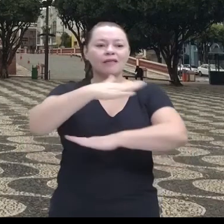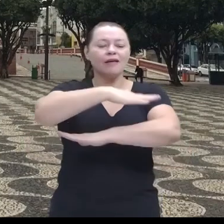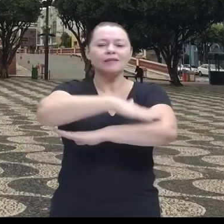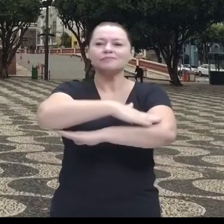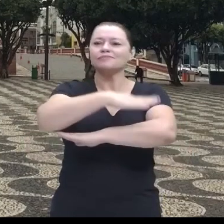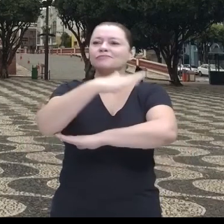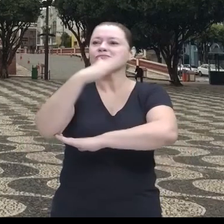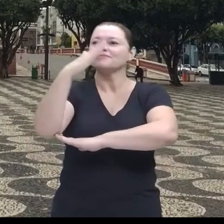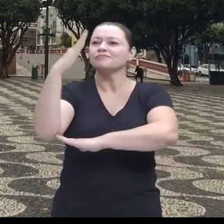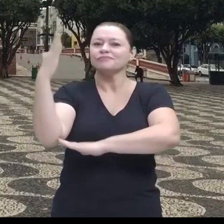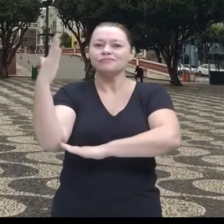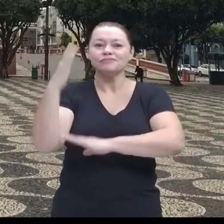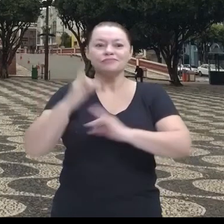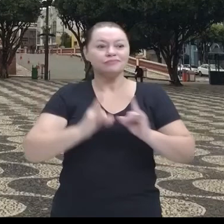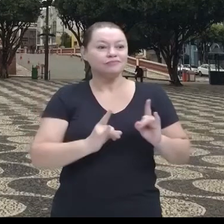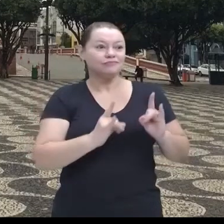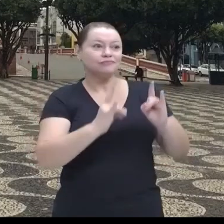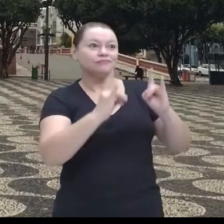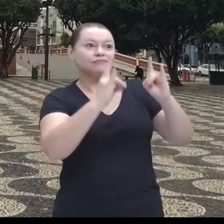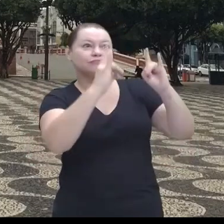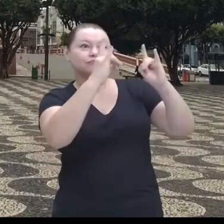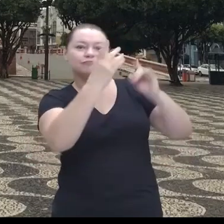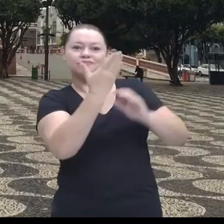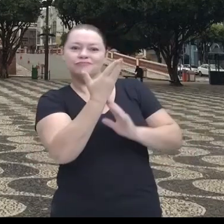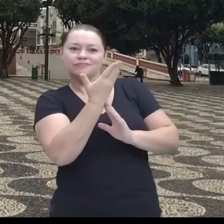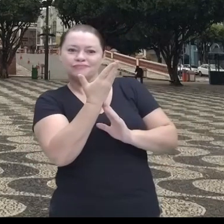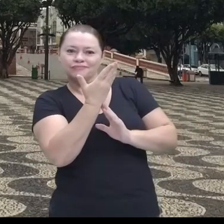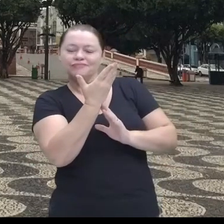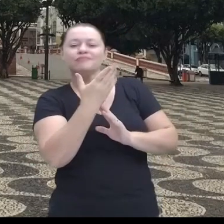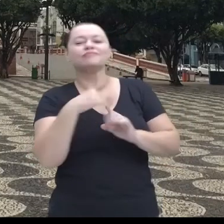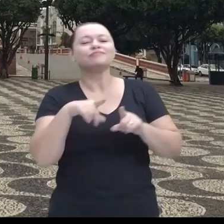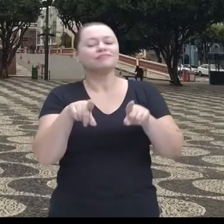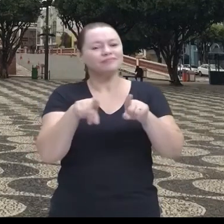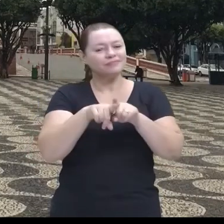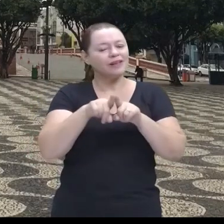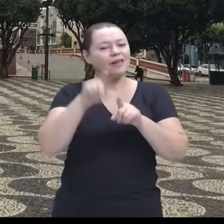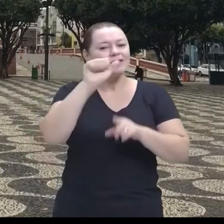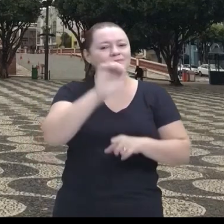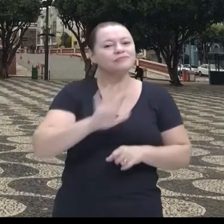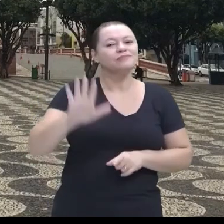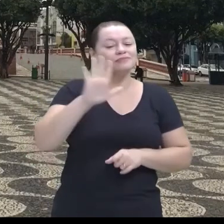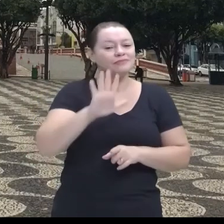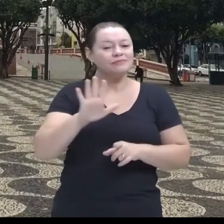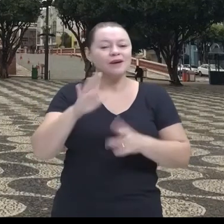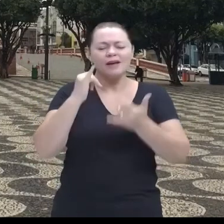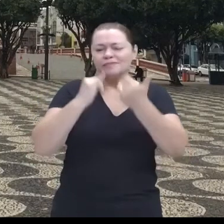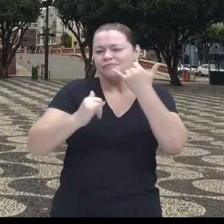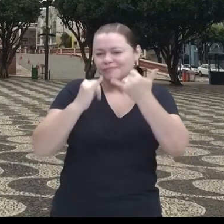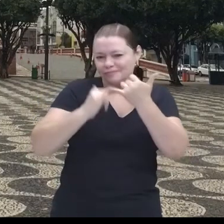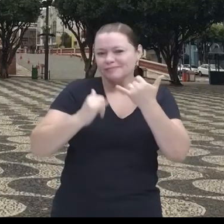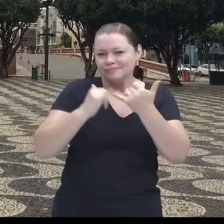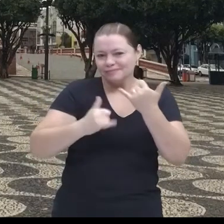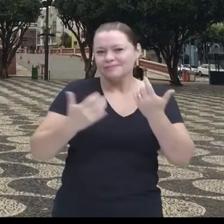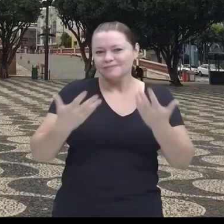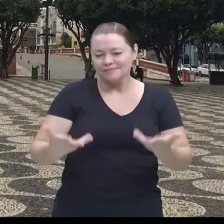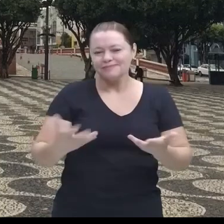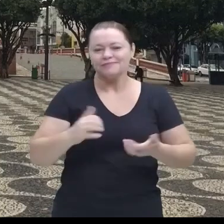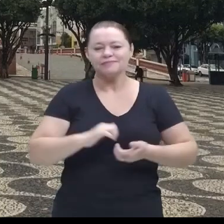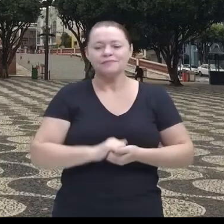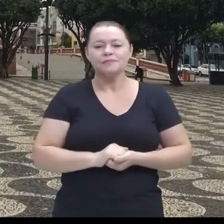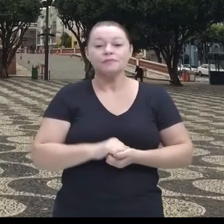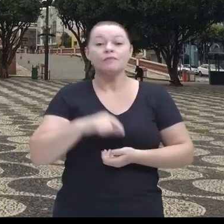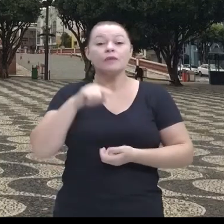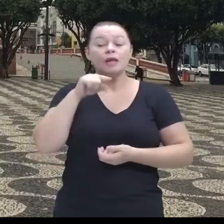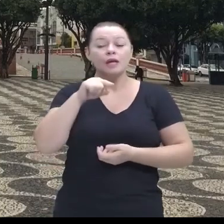janelas dos edifícios, esse formato de um quadrado. O quadrado, ele é